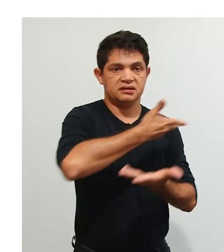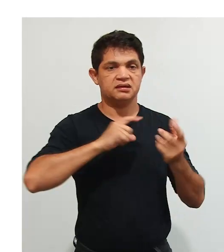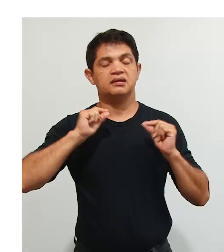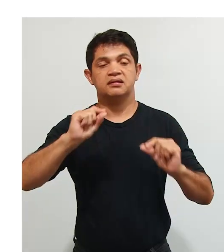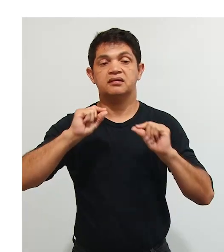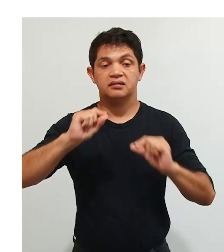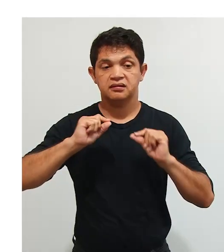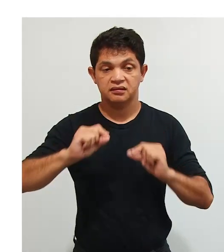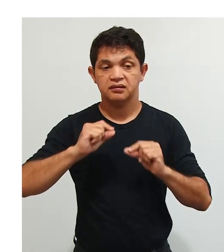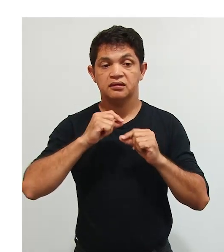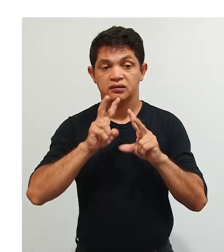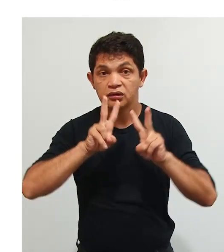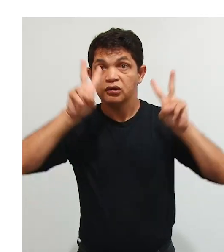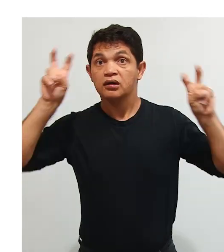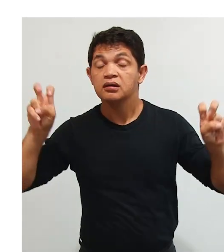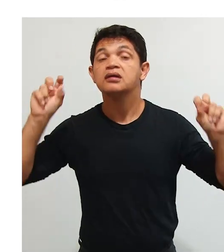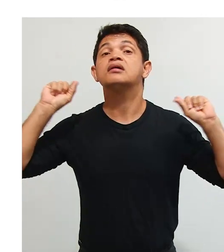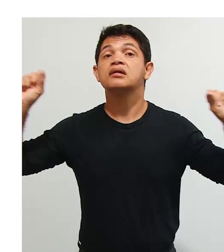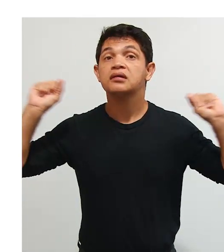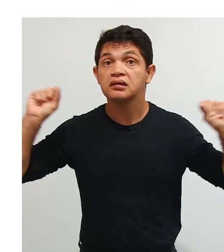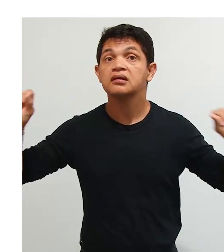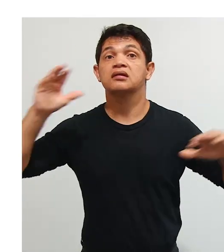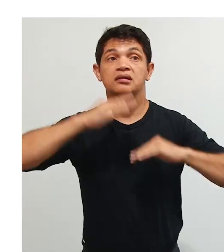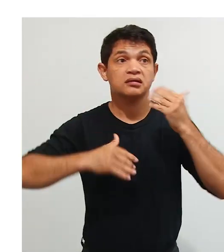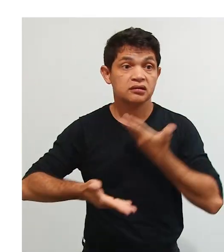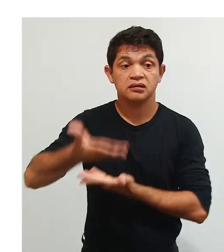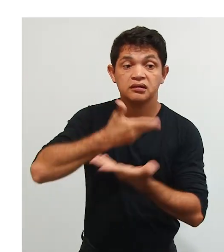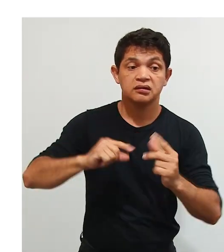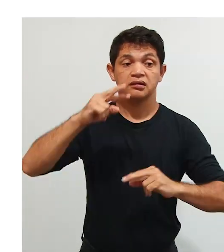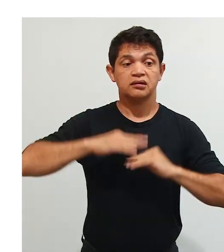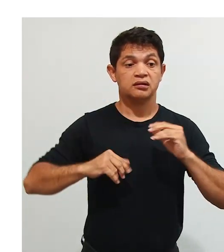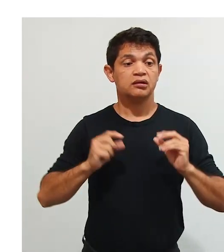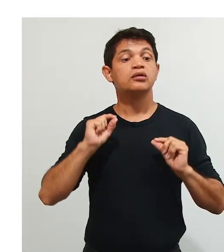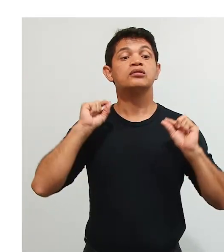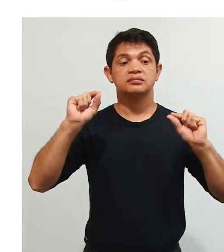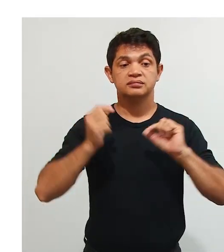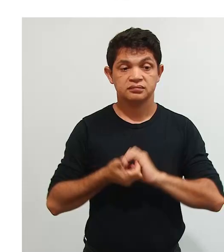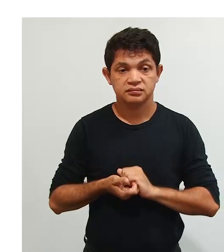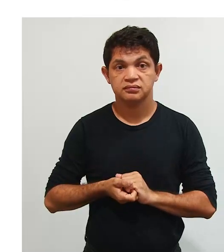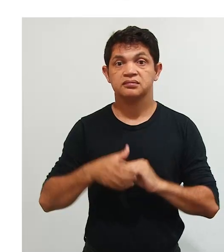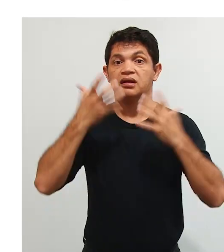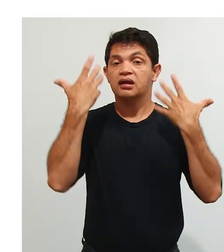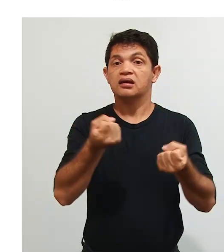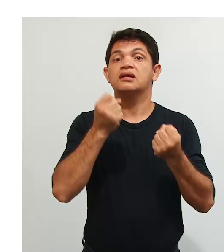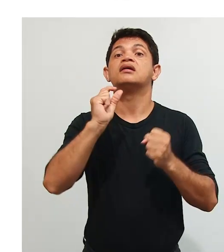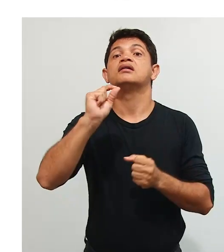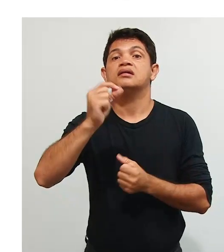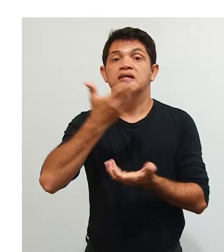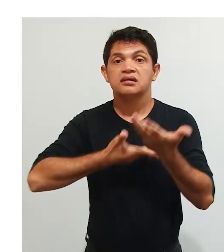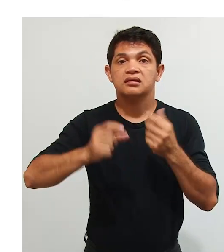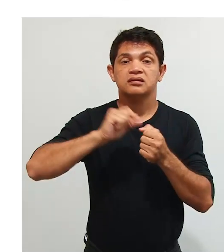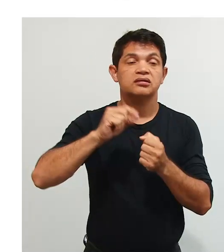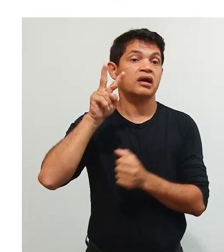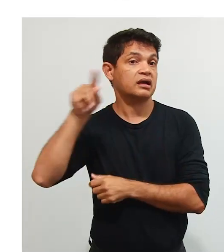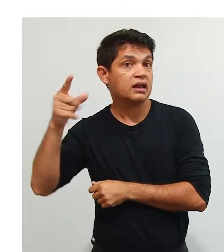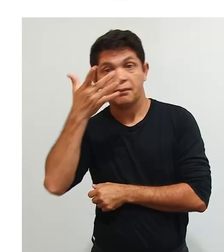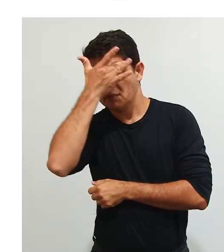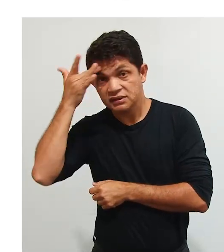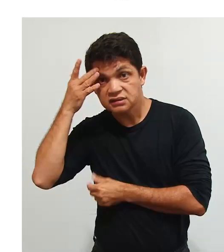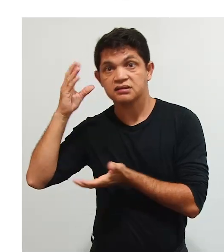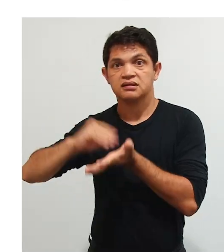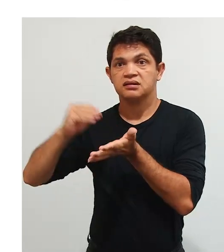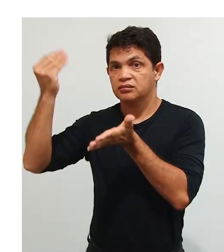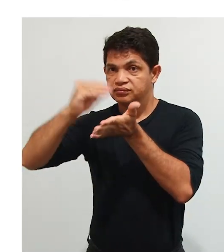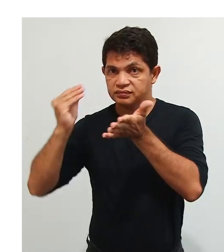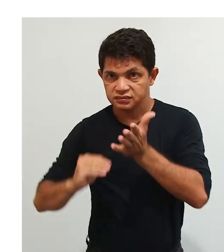mente disser sobre o assunto será mais assertivo e eficaz do que o que aquela